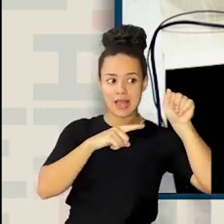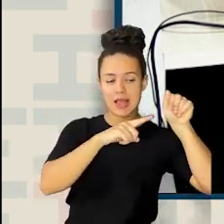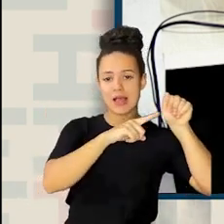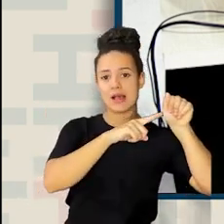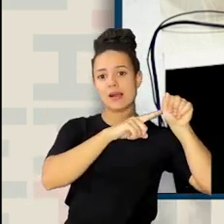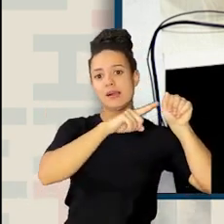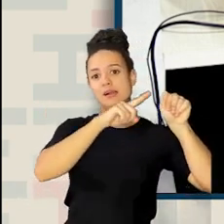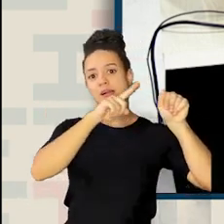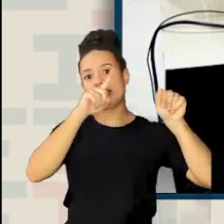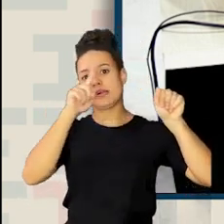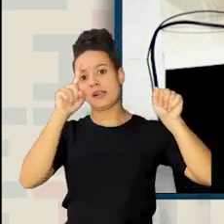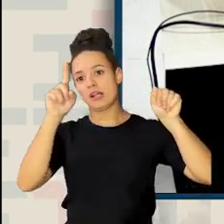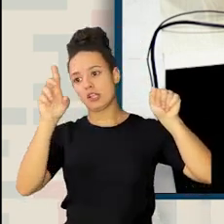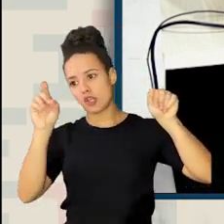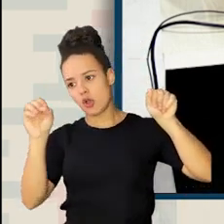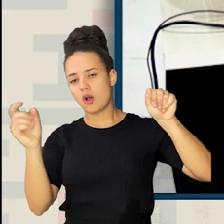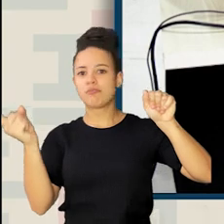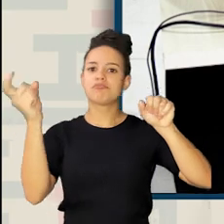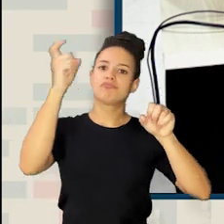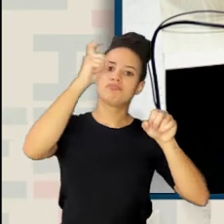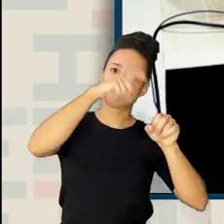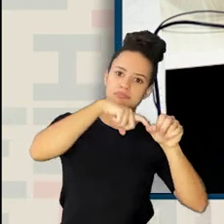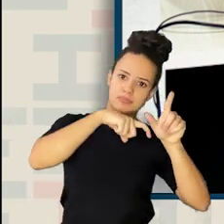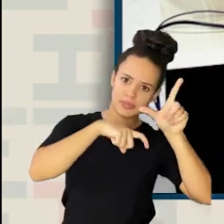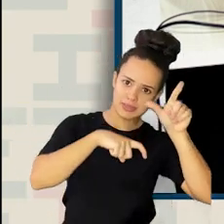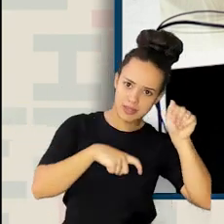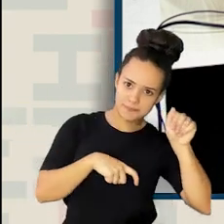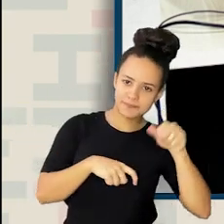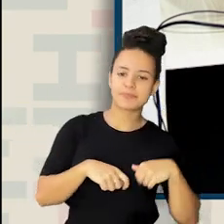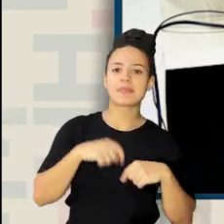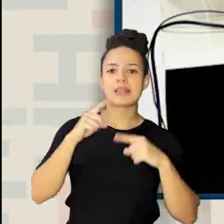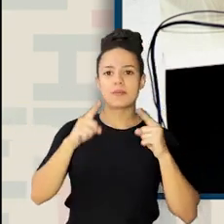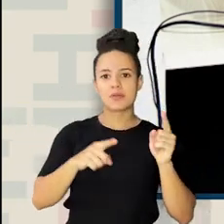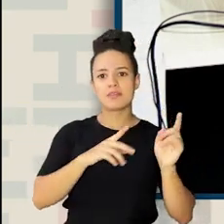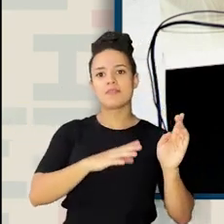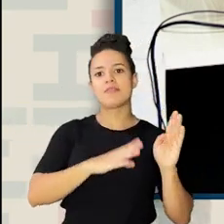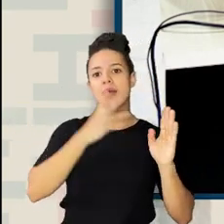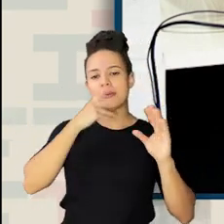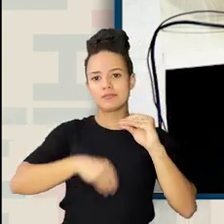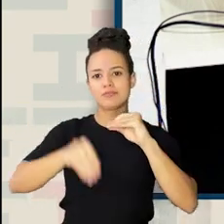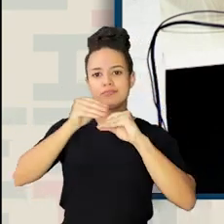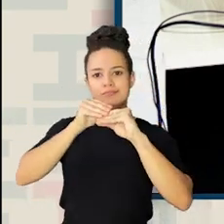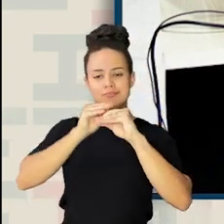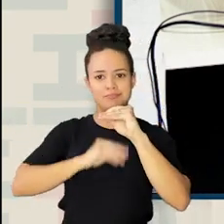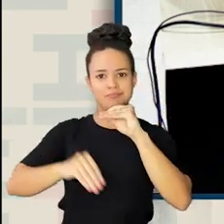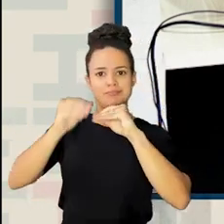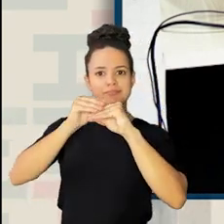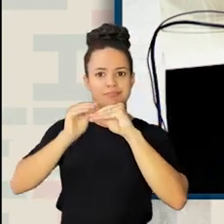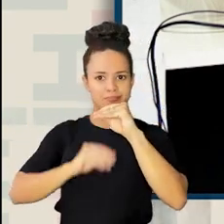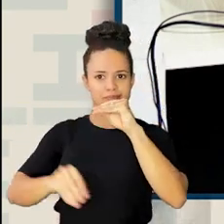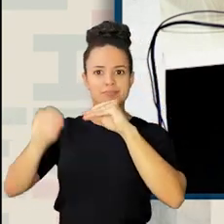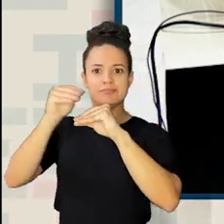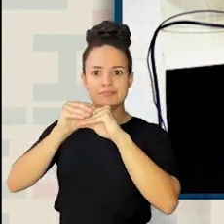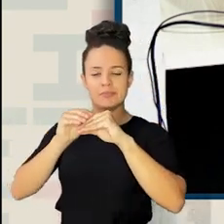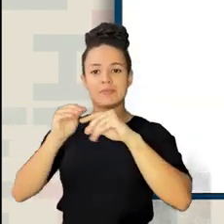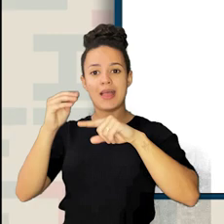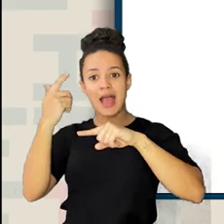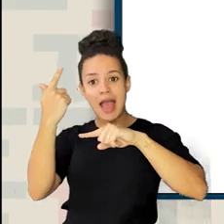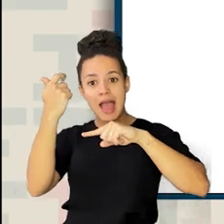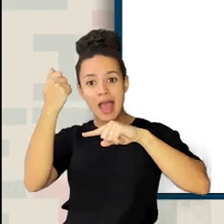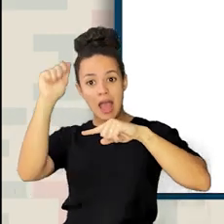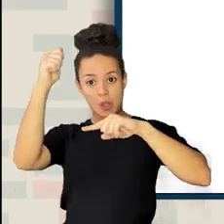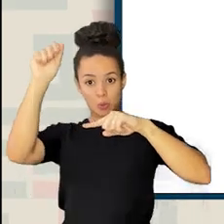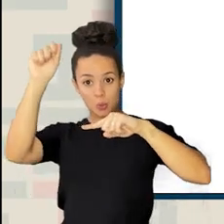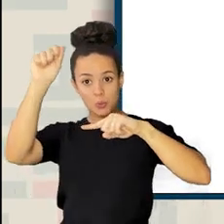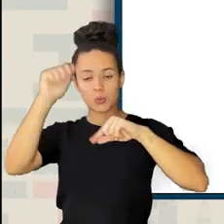e volta, vai até o Dó e volta para o Lá. E aí vai aumentando essas notas, né? Tanto mais para os agudos,